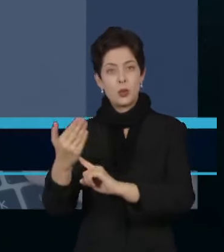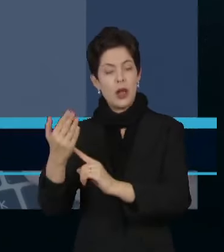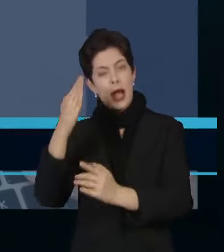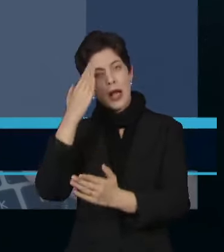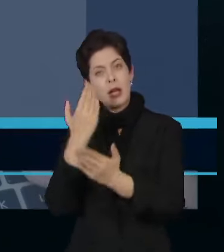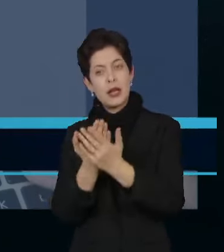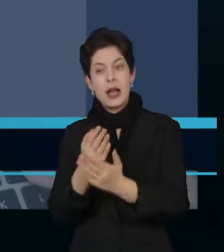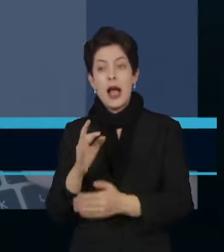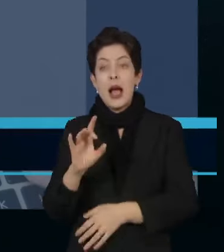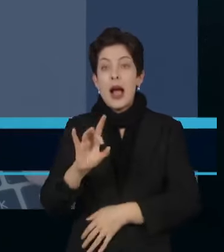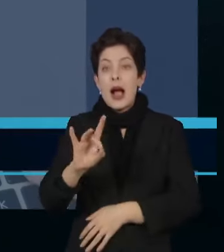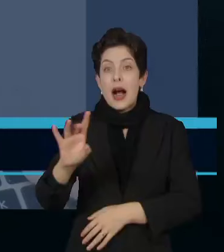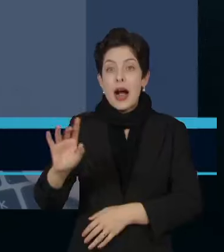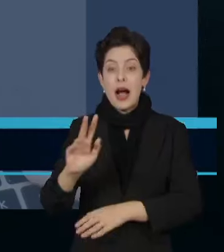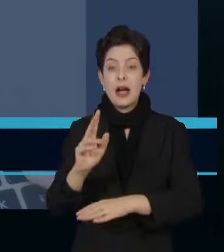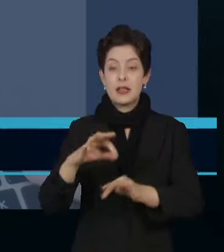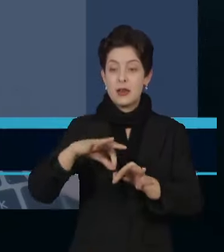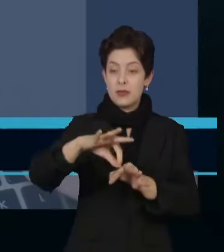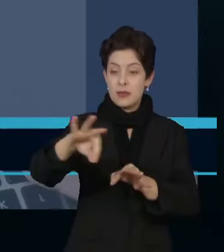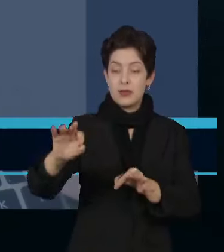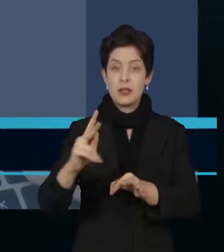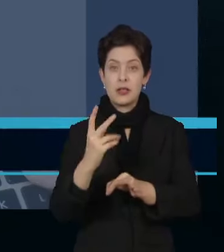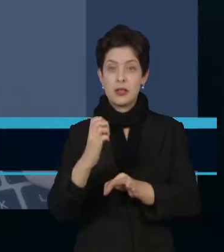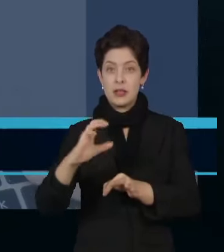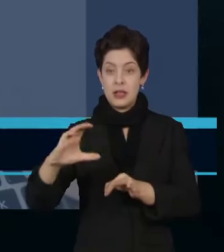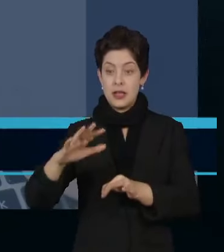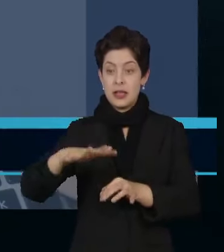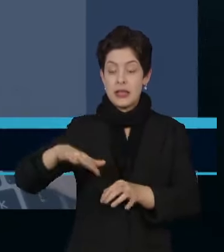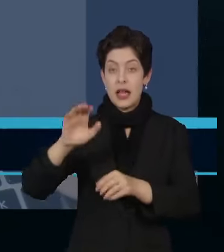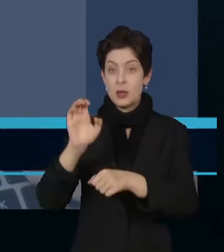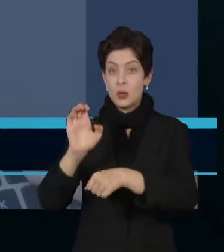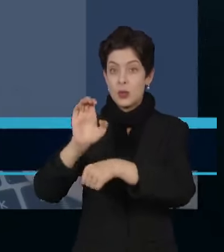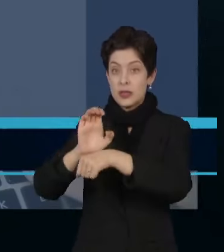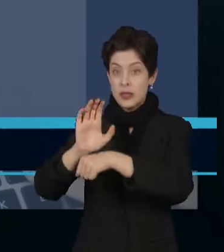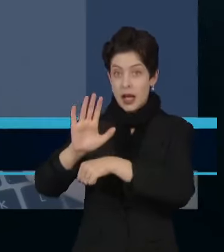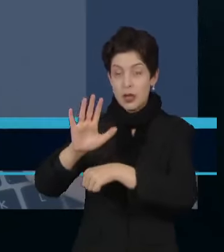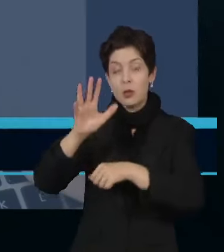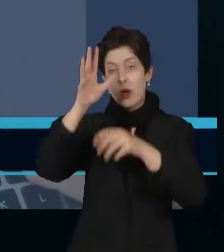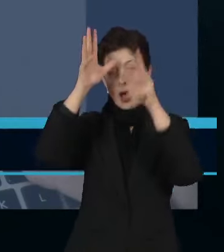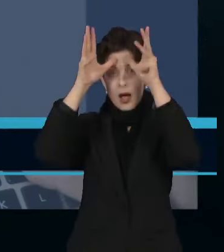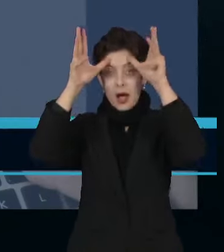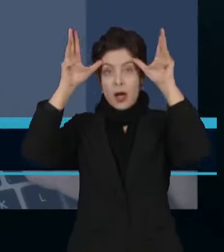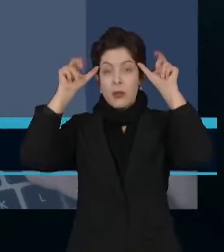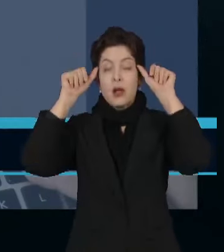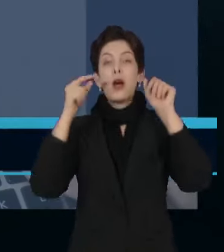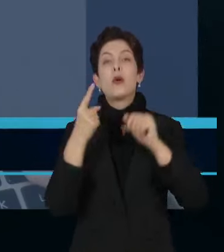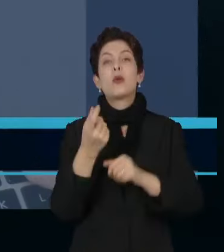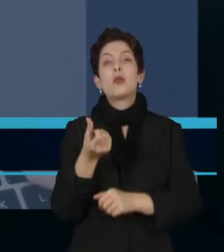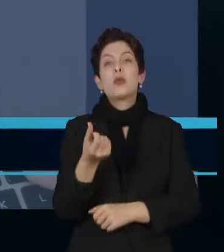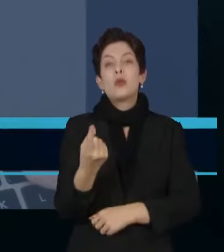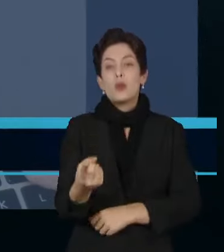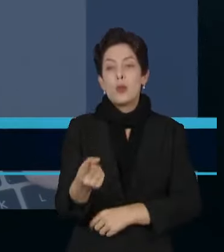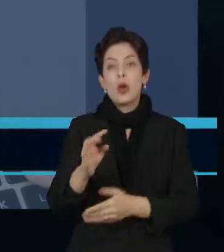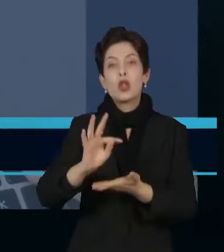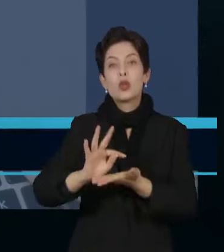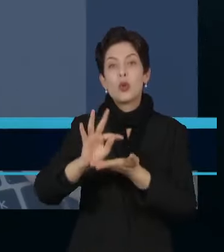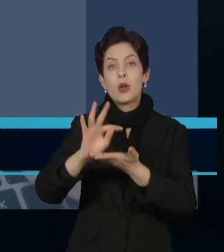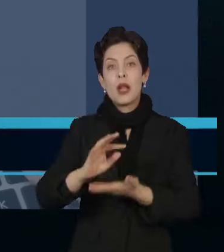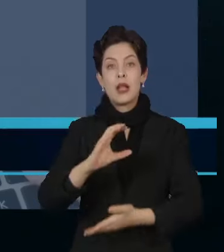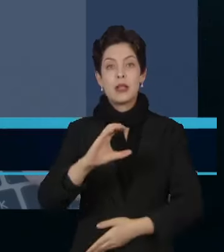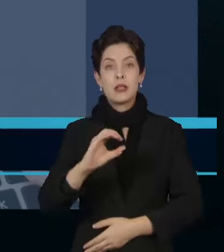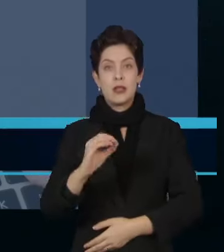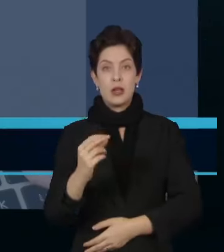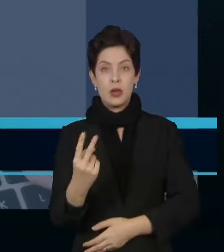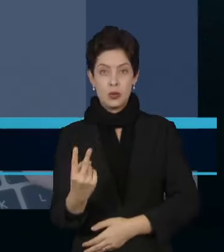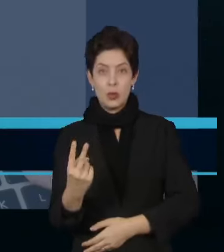que cada hectare desmatado no Estado do Amazonas emite 161 toneladas de carbono Além